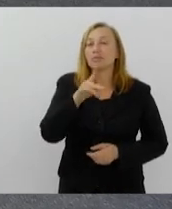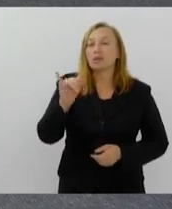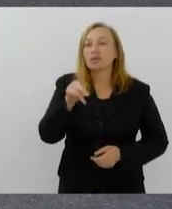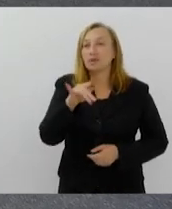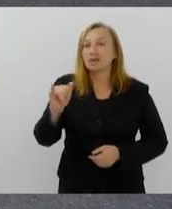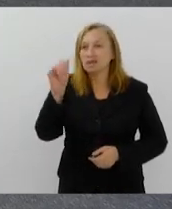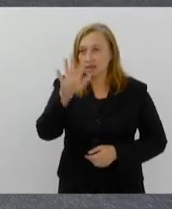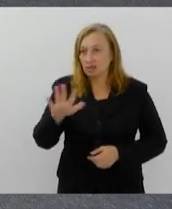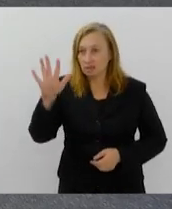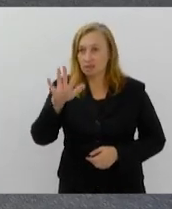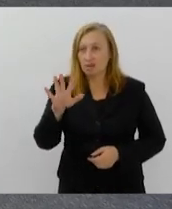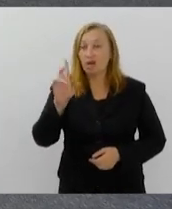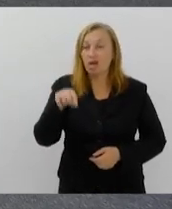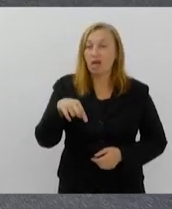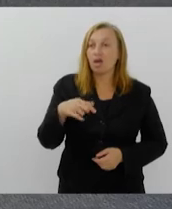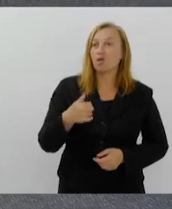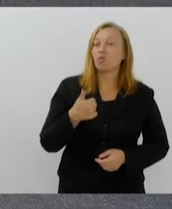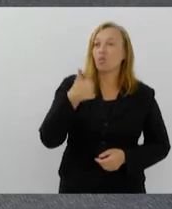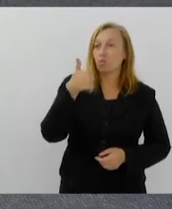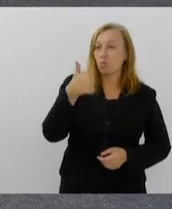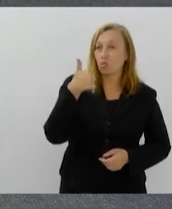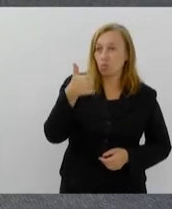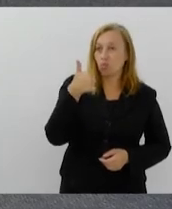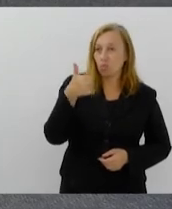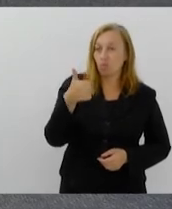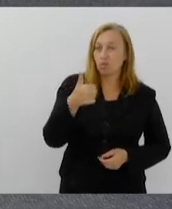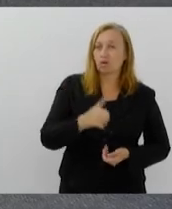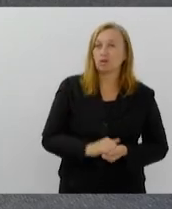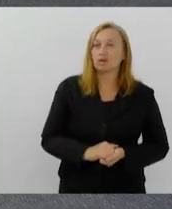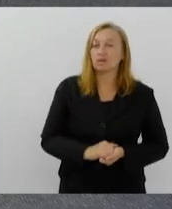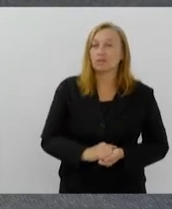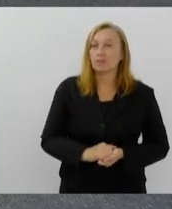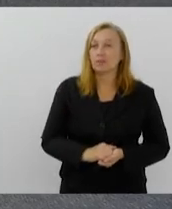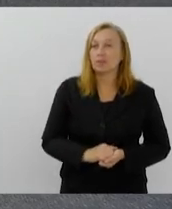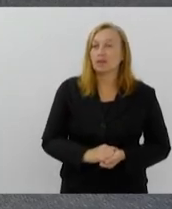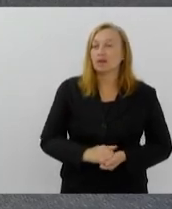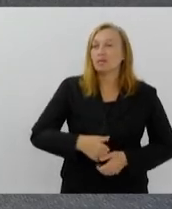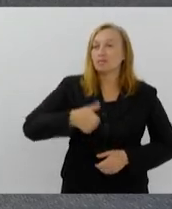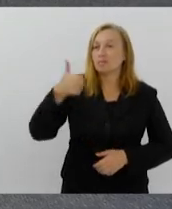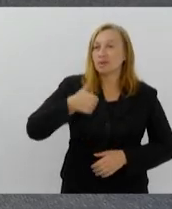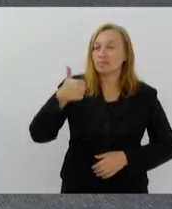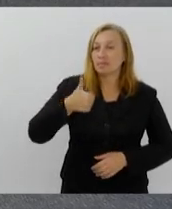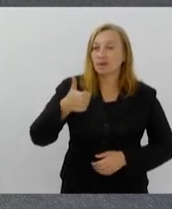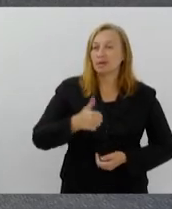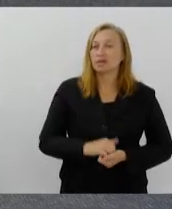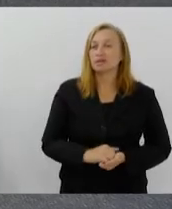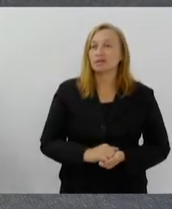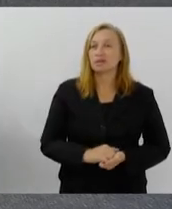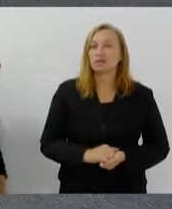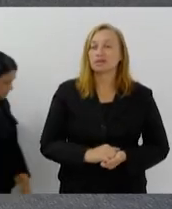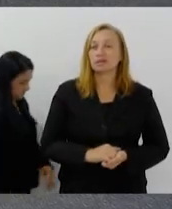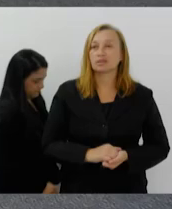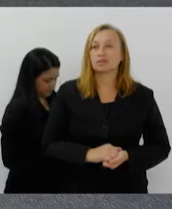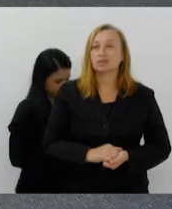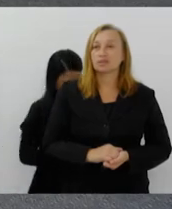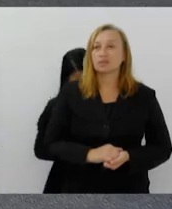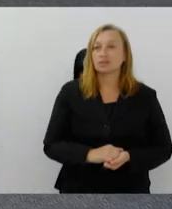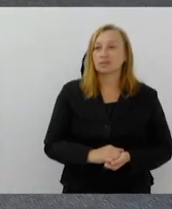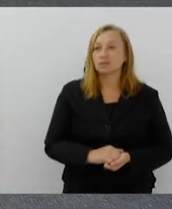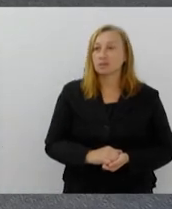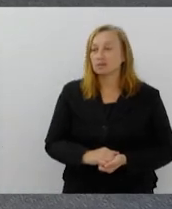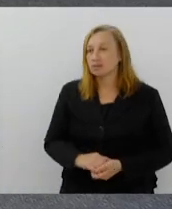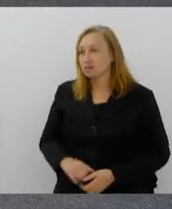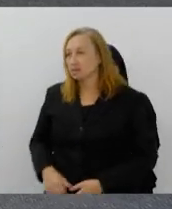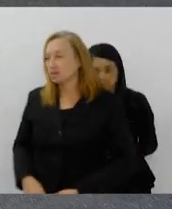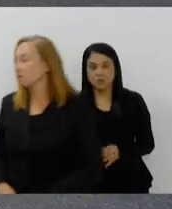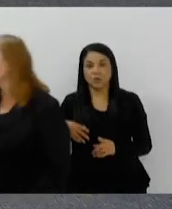nacional, é uma instituição financeira de primeira linha. Não é isto que